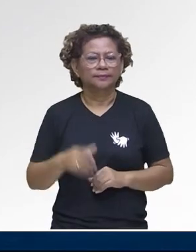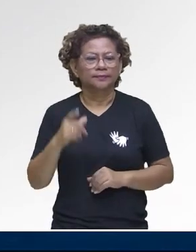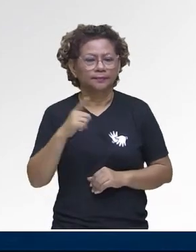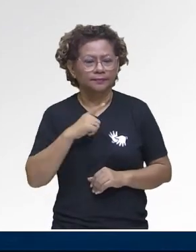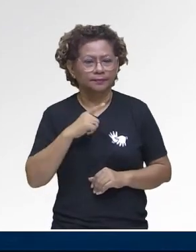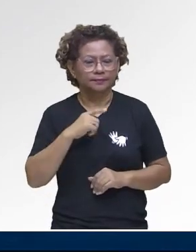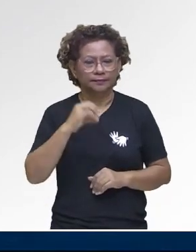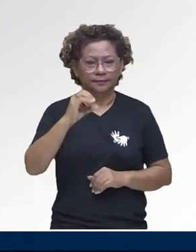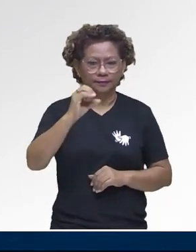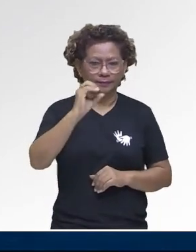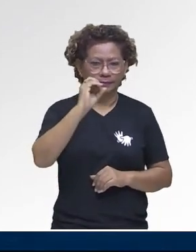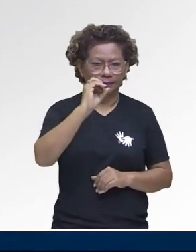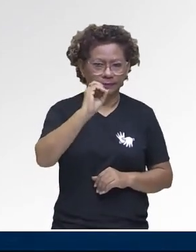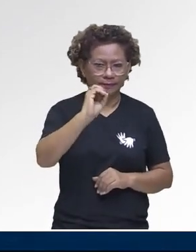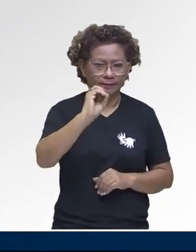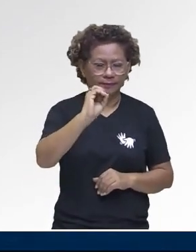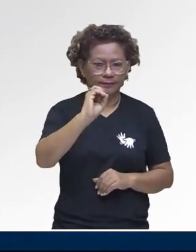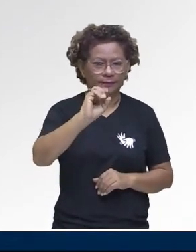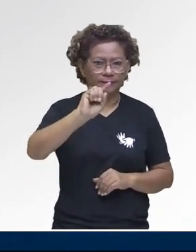0,04, ou seja,